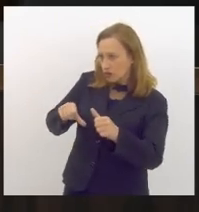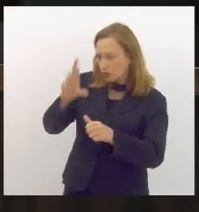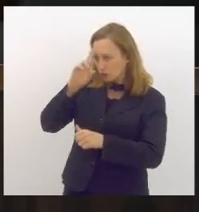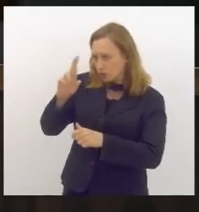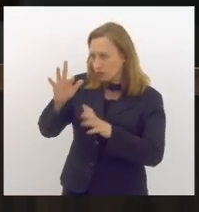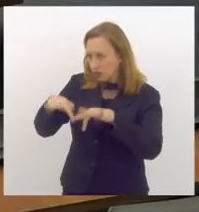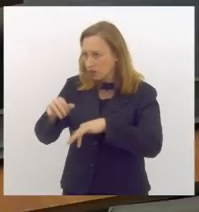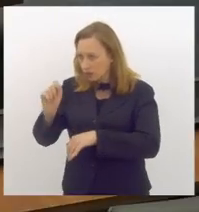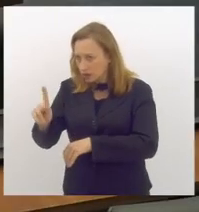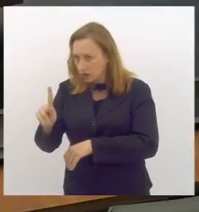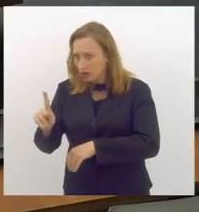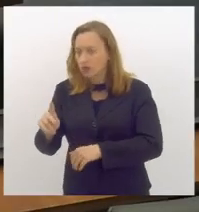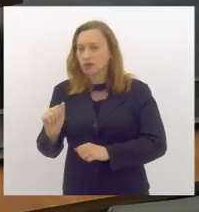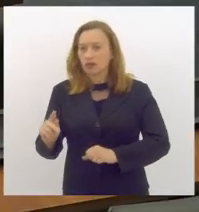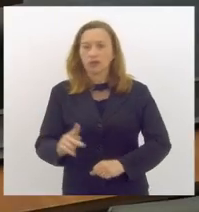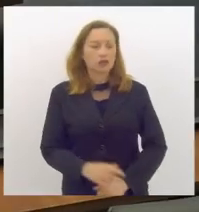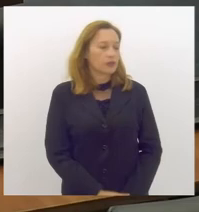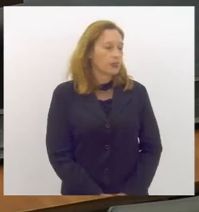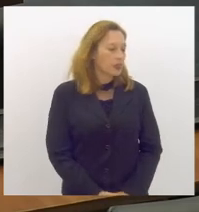ser?